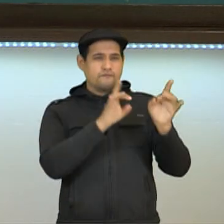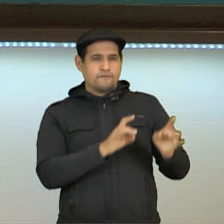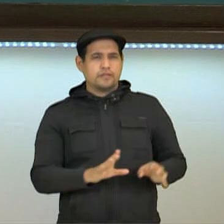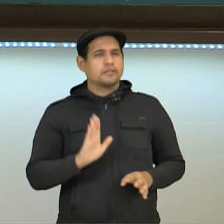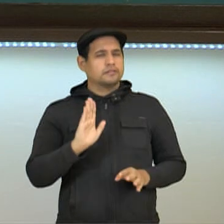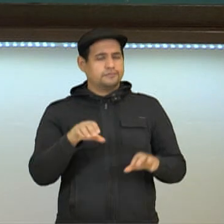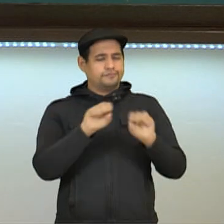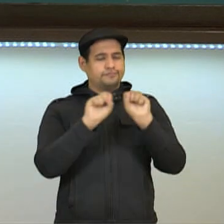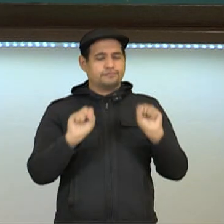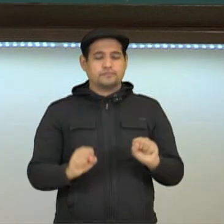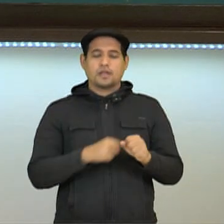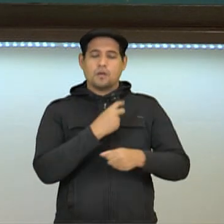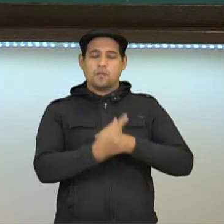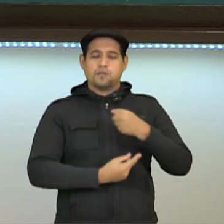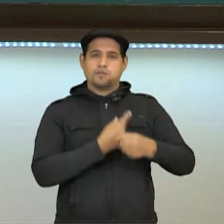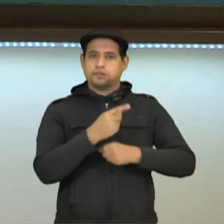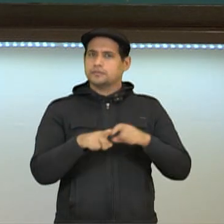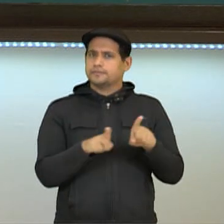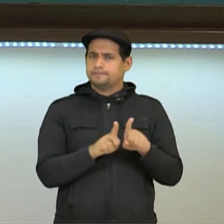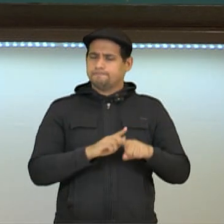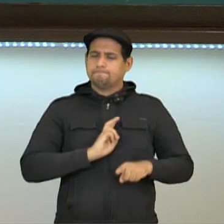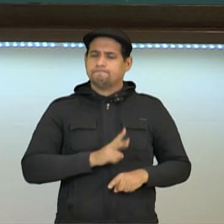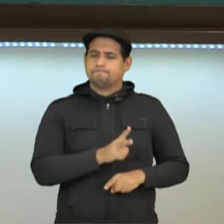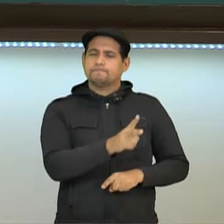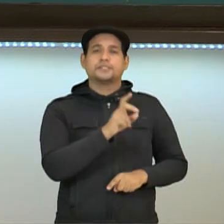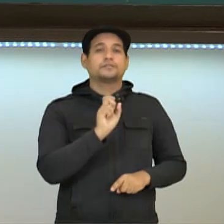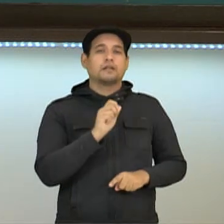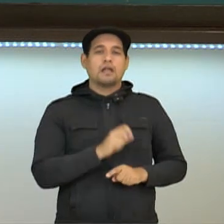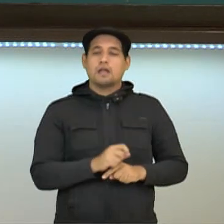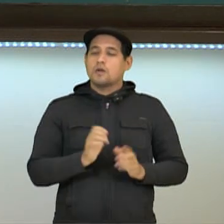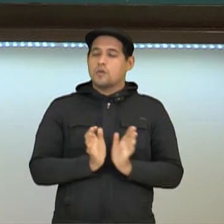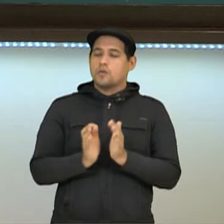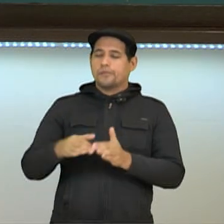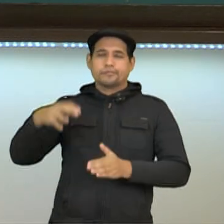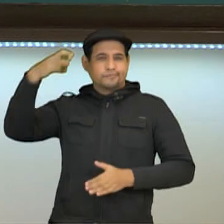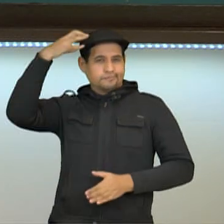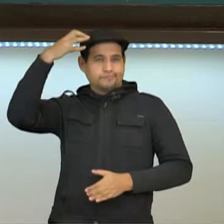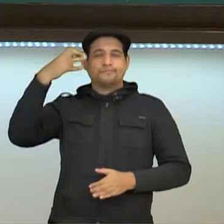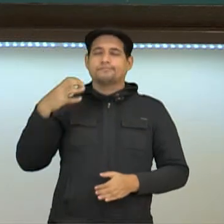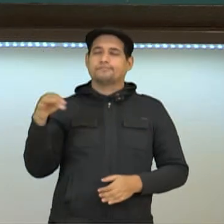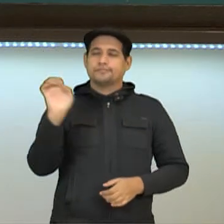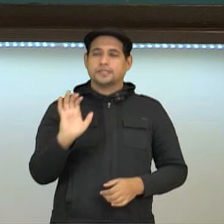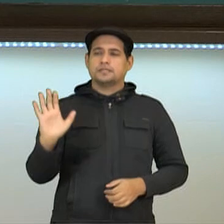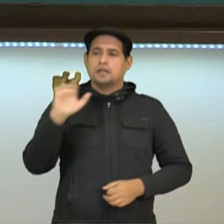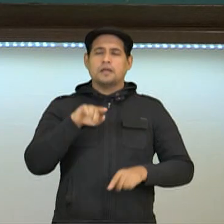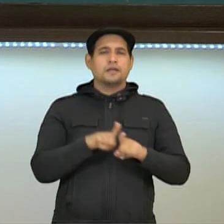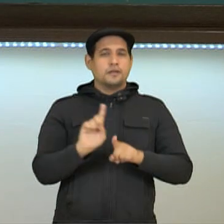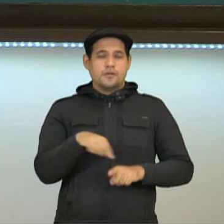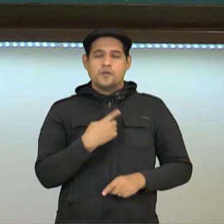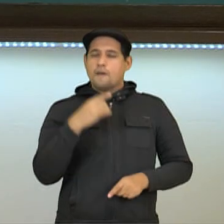foi o sistema econômico que vigorou durante as monarquias nacionais. Foi isso que